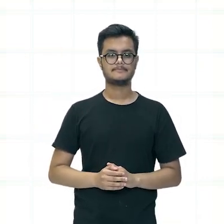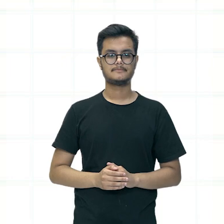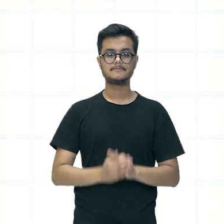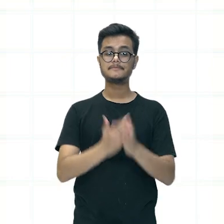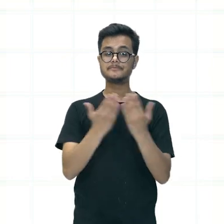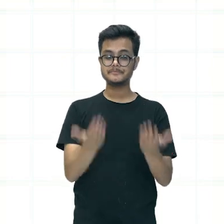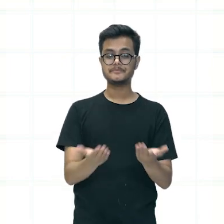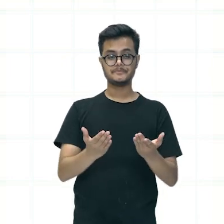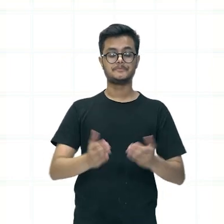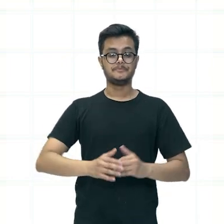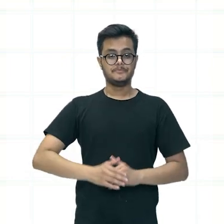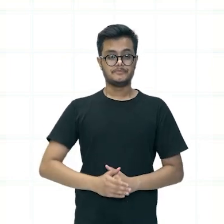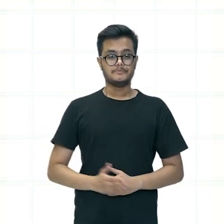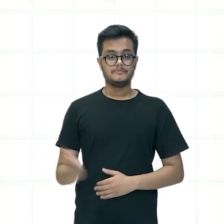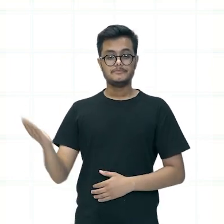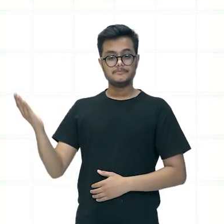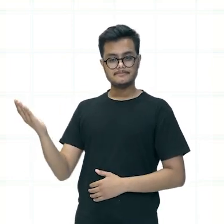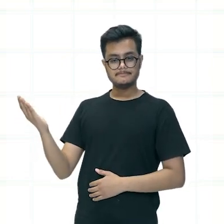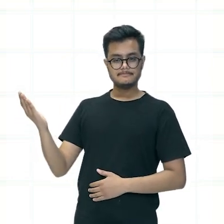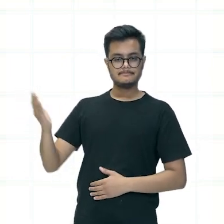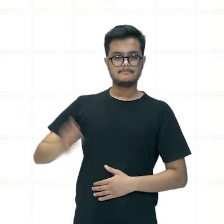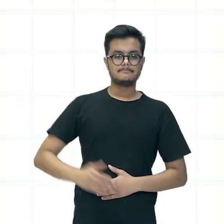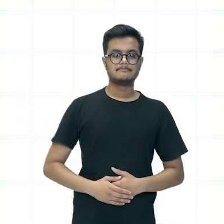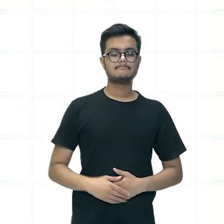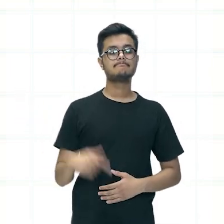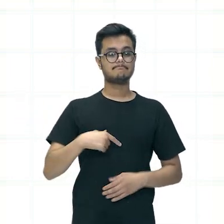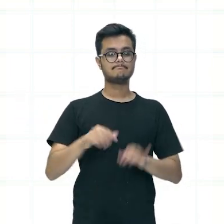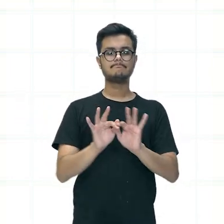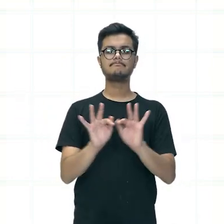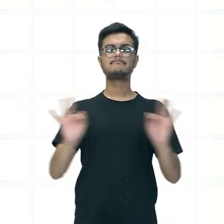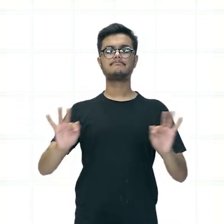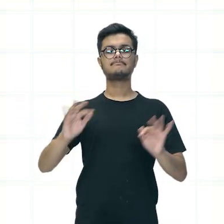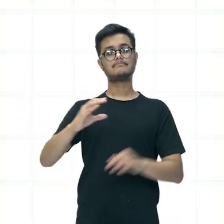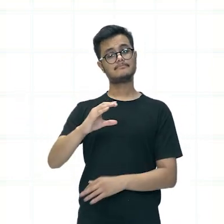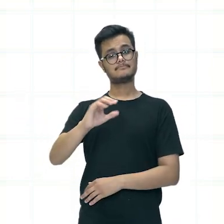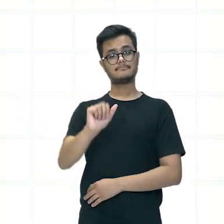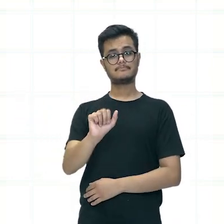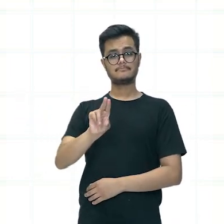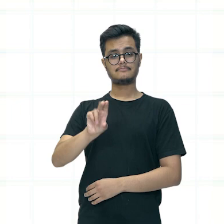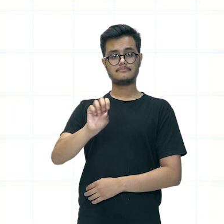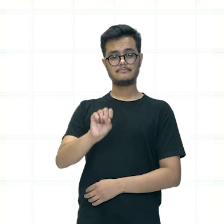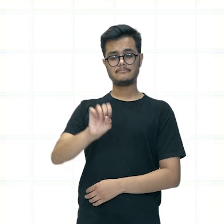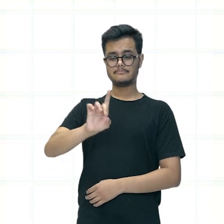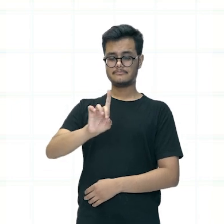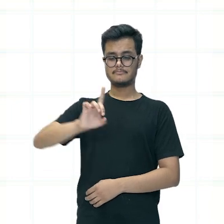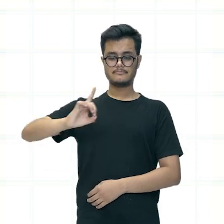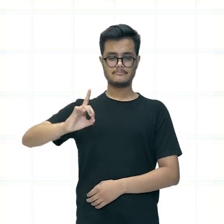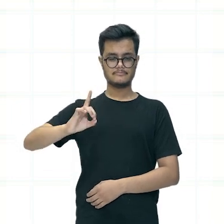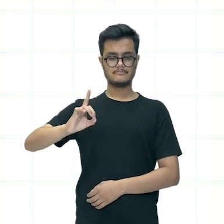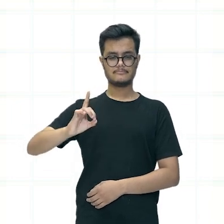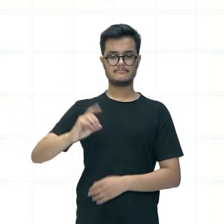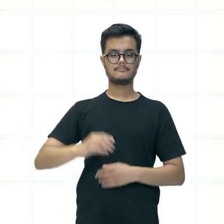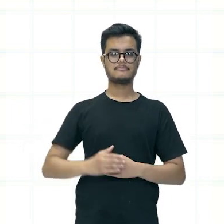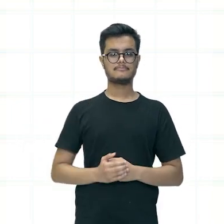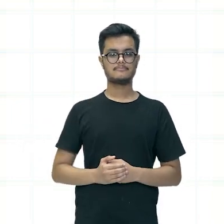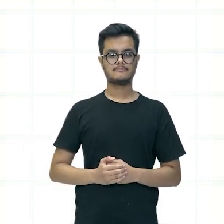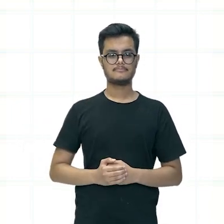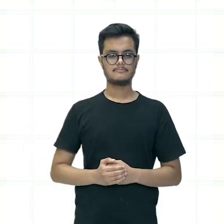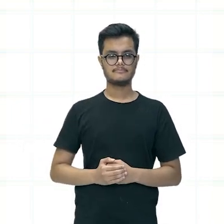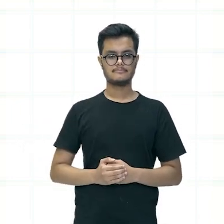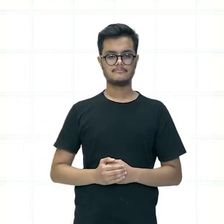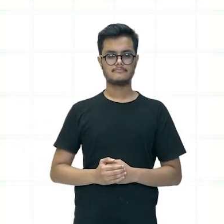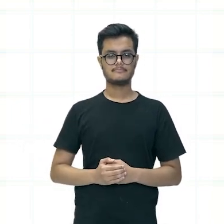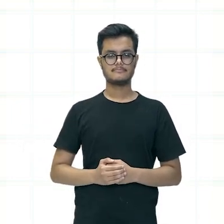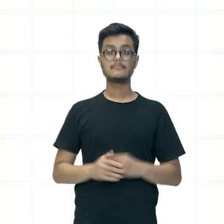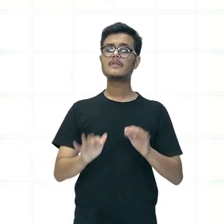Ainda sobre os verbos regulares, eu tenho o verbo cause, caused, é o passado, the heavy